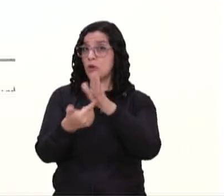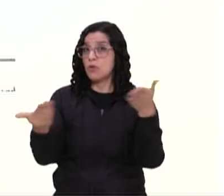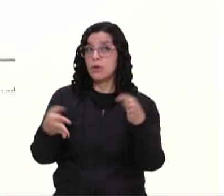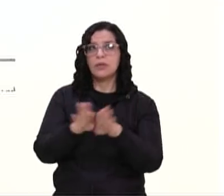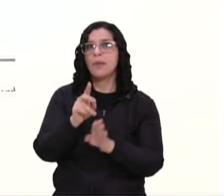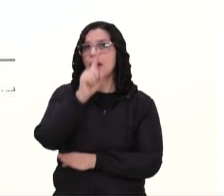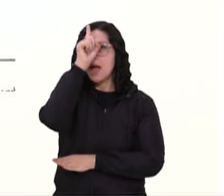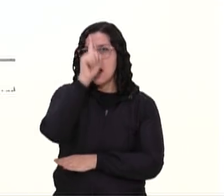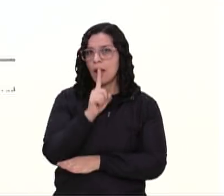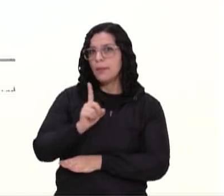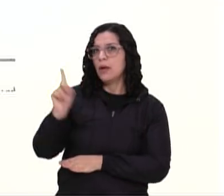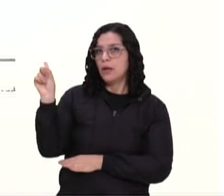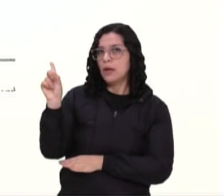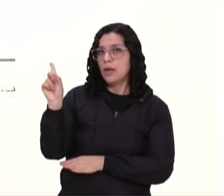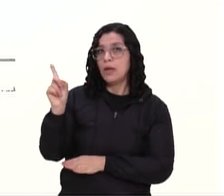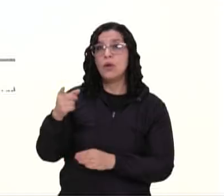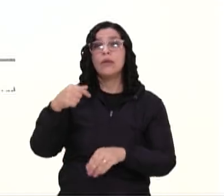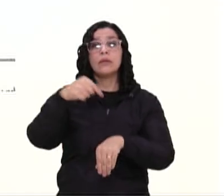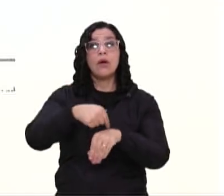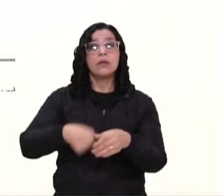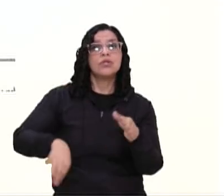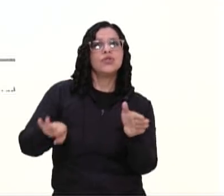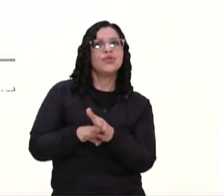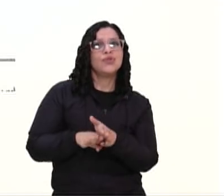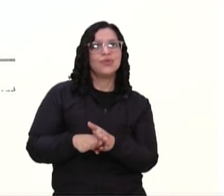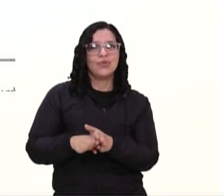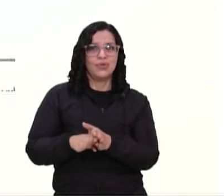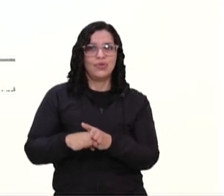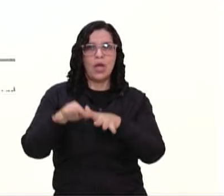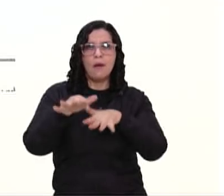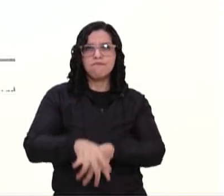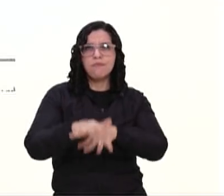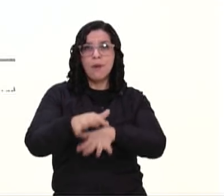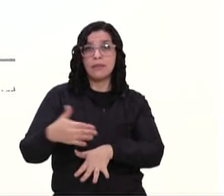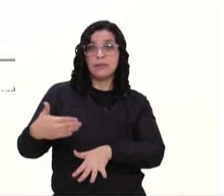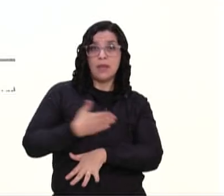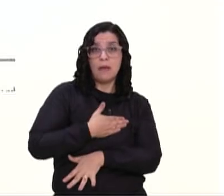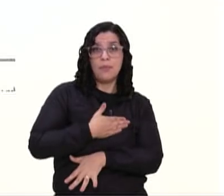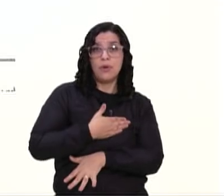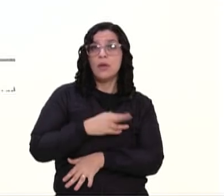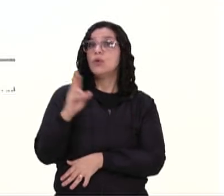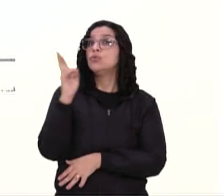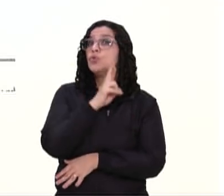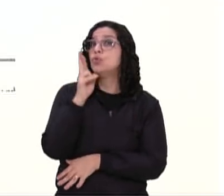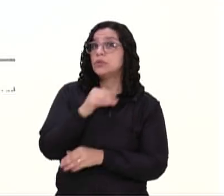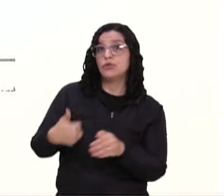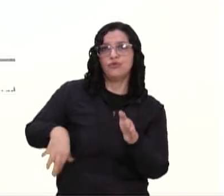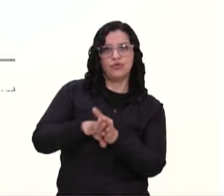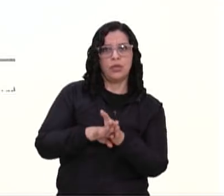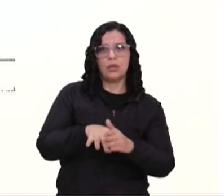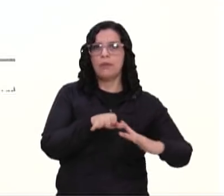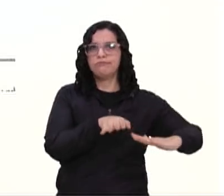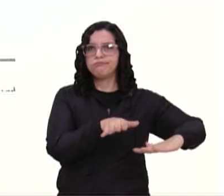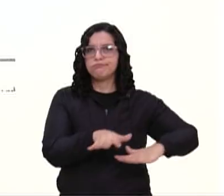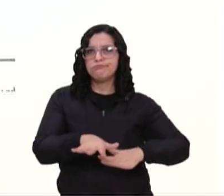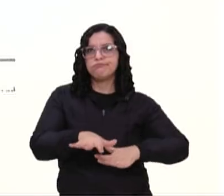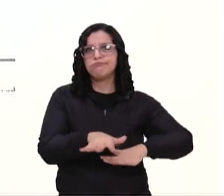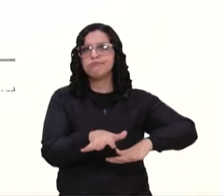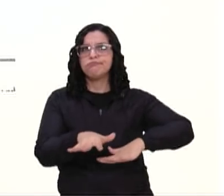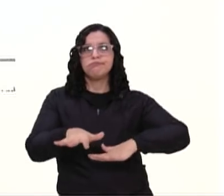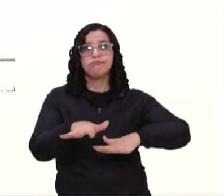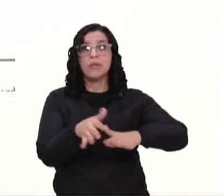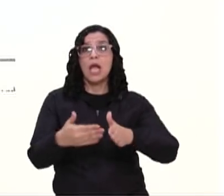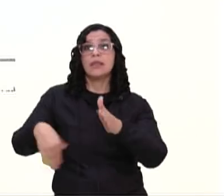em amarelo a entrada do exército de Napoleão Bonaparte na França, na Rússia, e o trajeto que ele foi fazendo